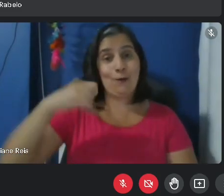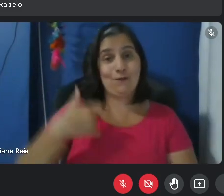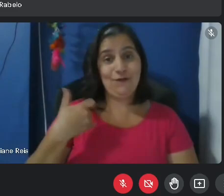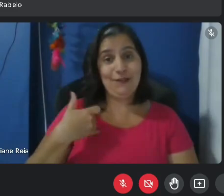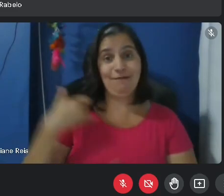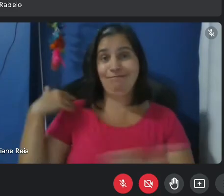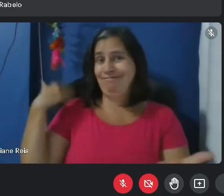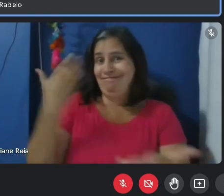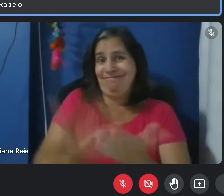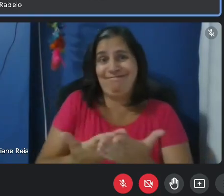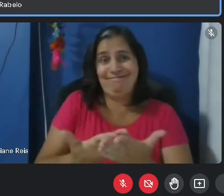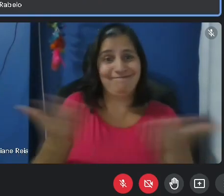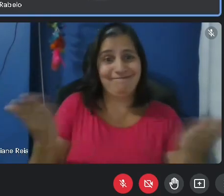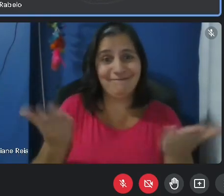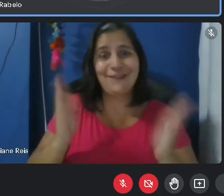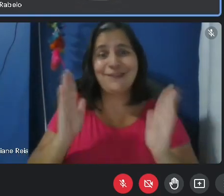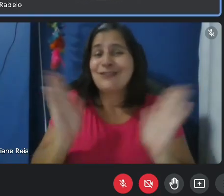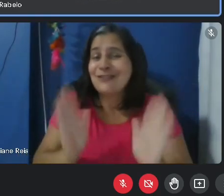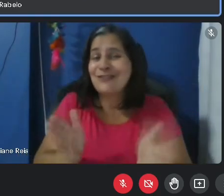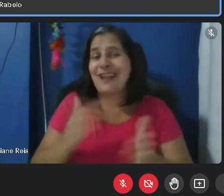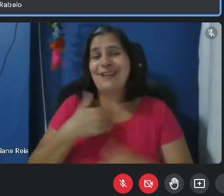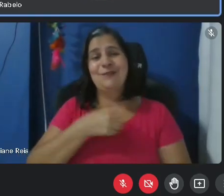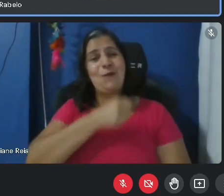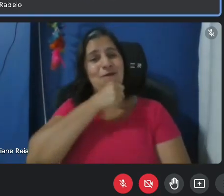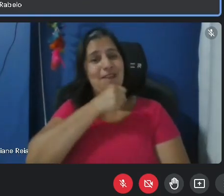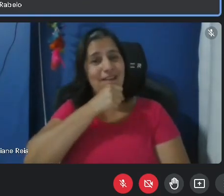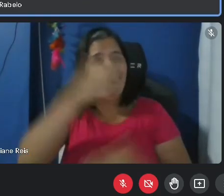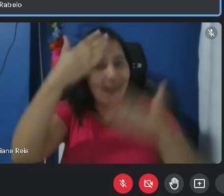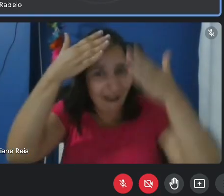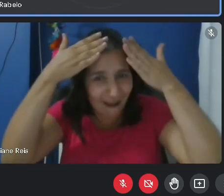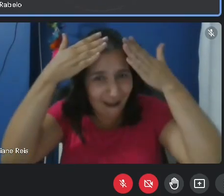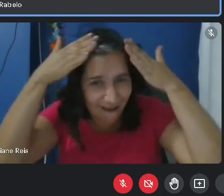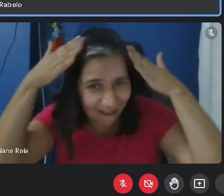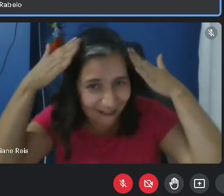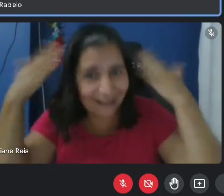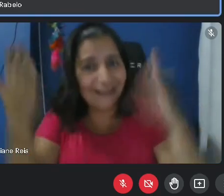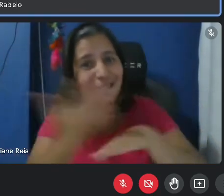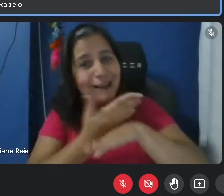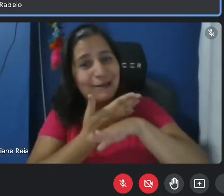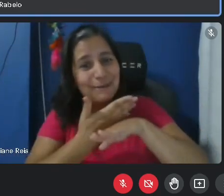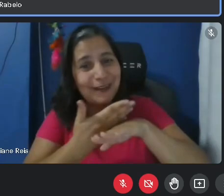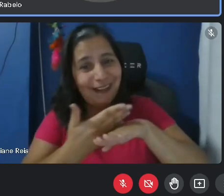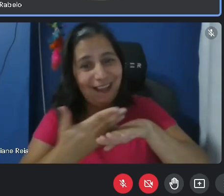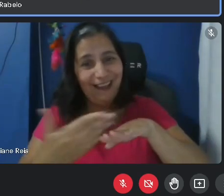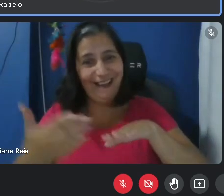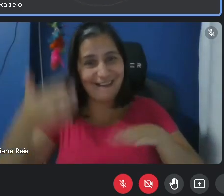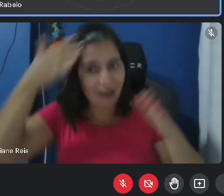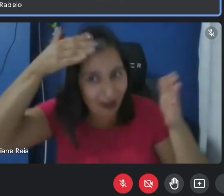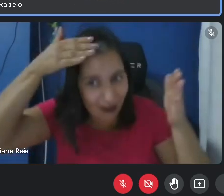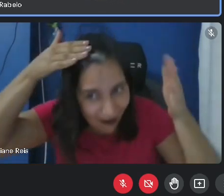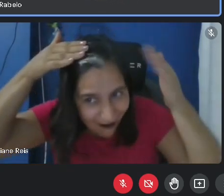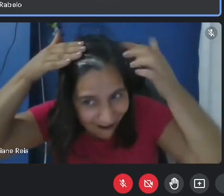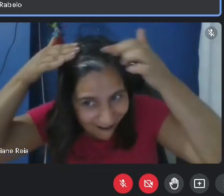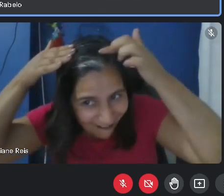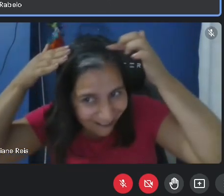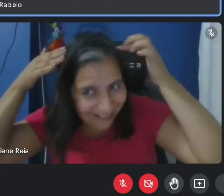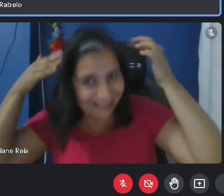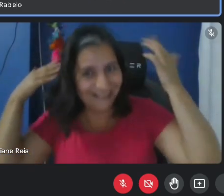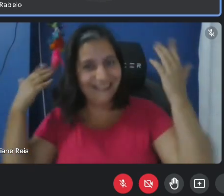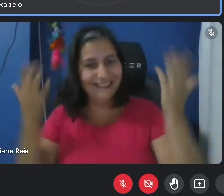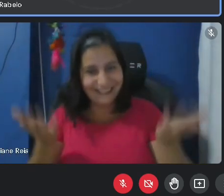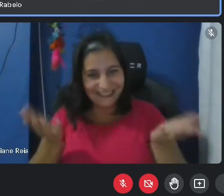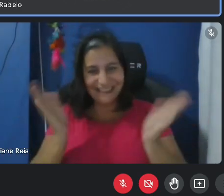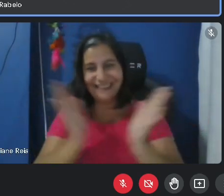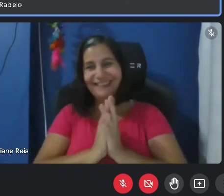Caiu aqui, Leni. Já tem 19 anos, né, a lei já tem 19 anos. Parece que eu já estou com os